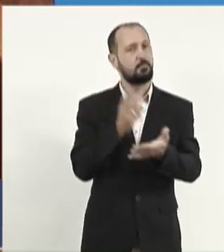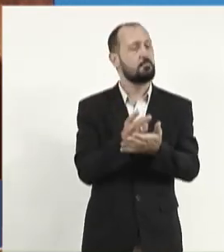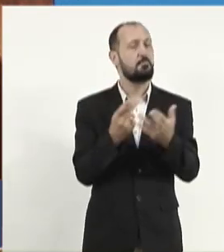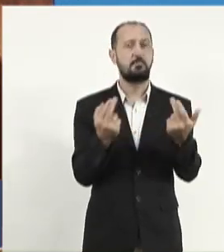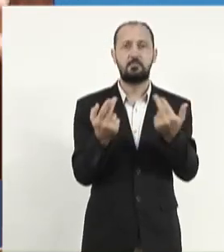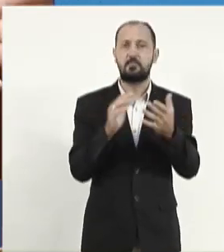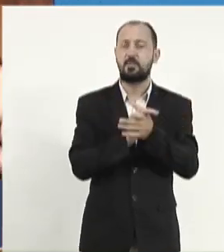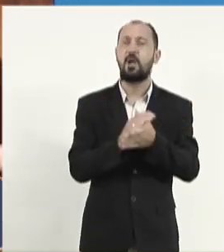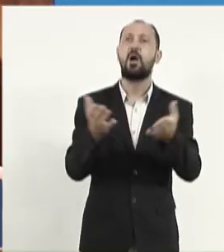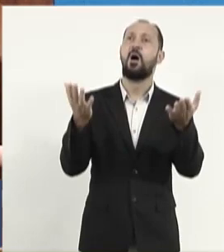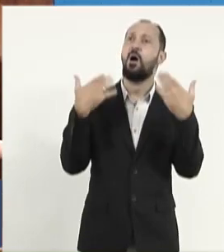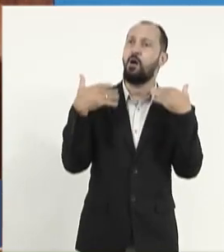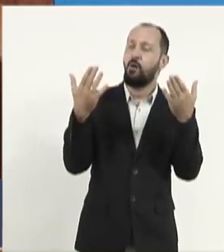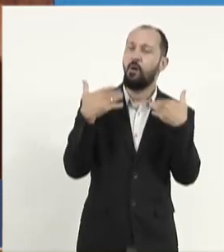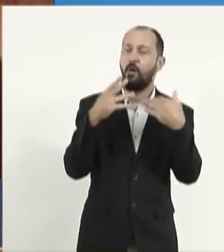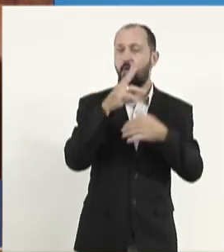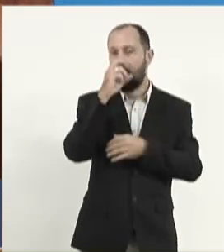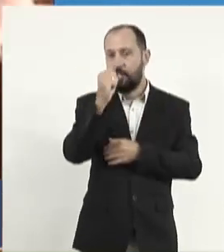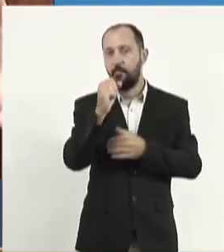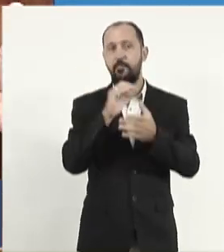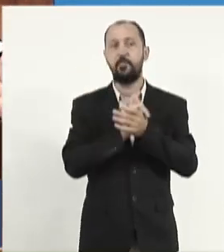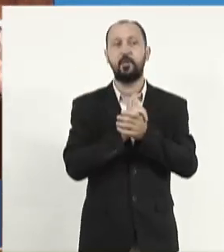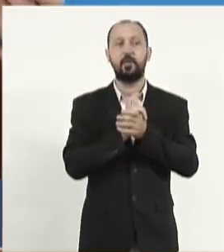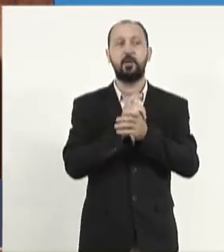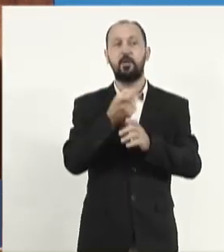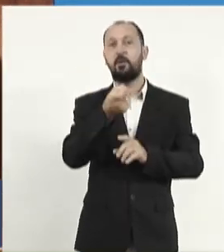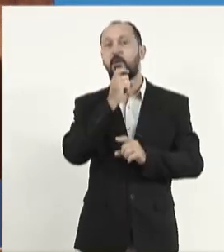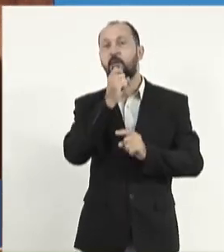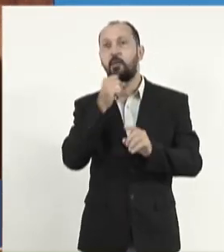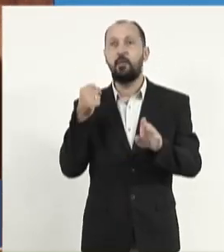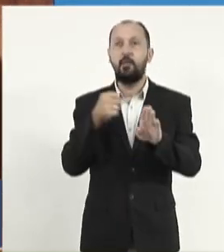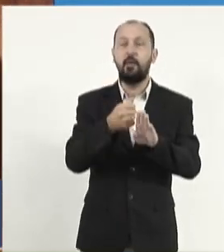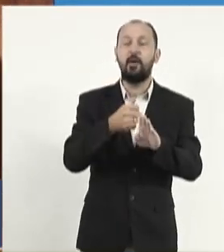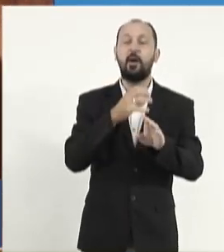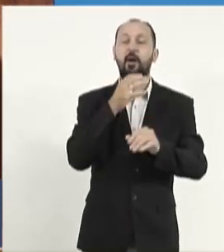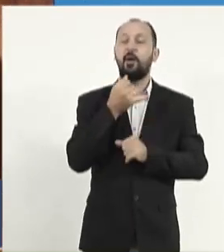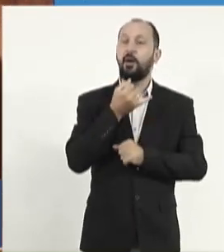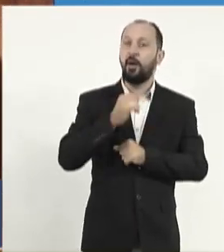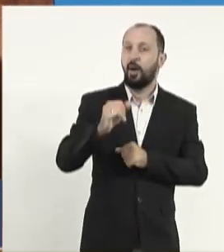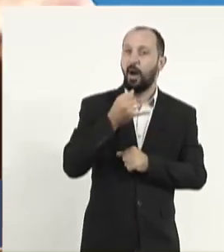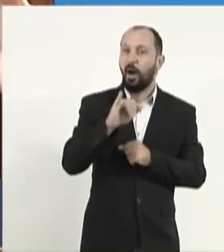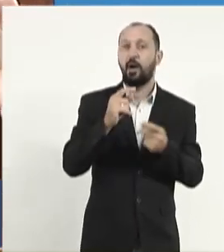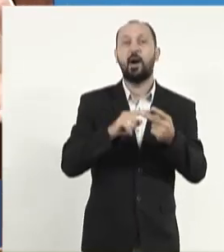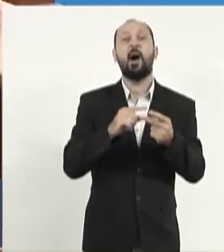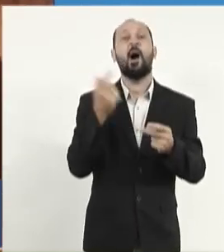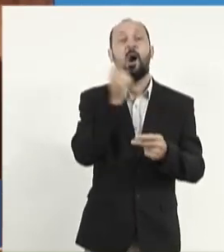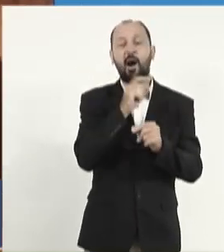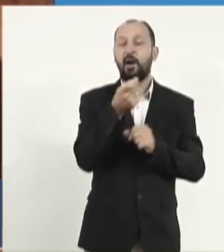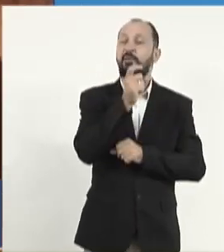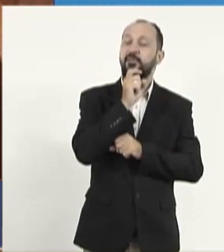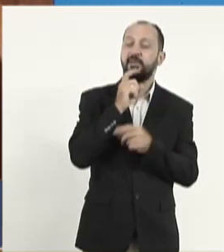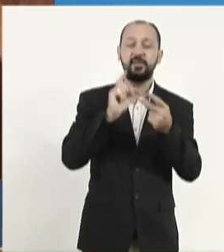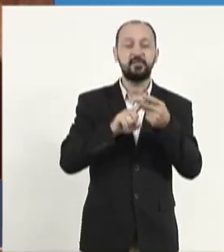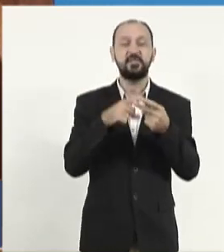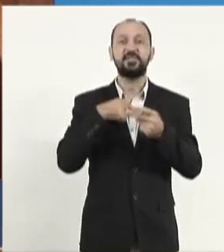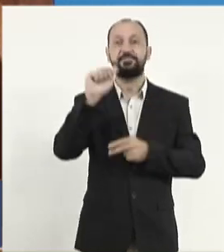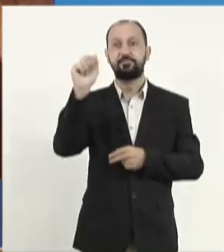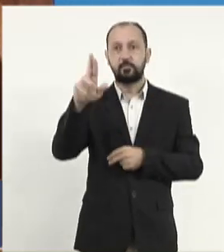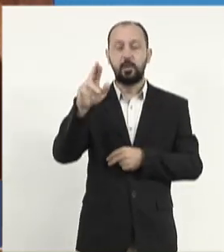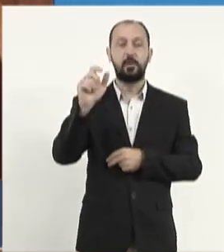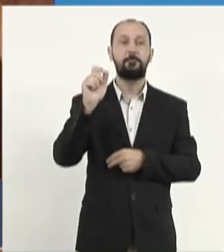mesma: calor excessivo, a geladeira puxa mais energia nesse calor para poder gelar, tem